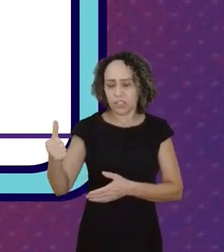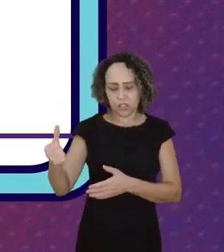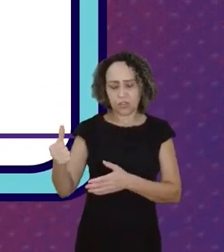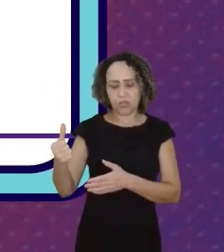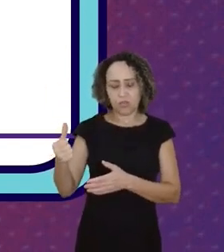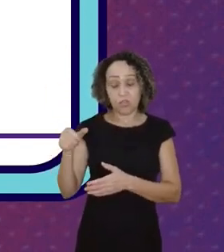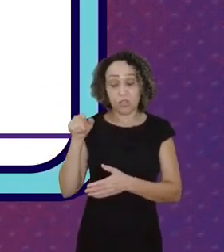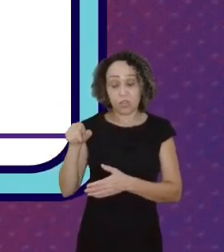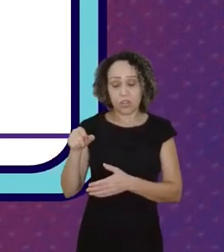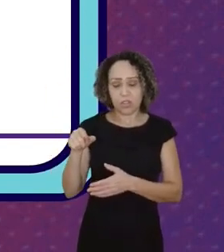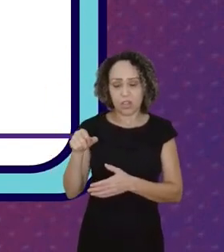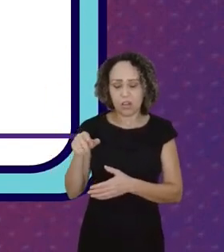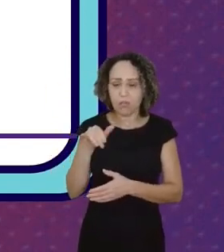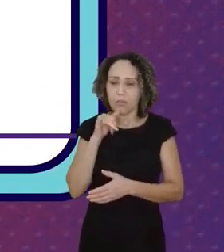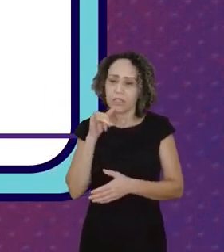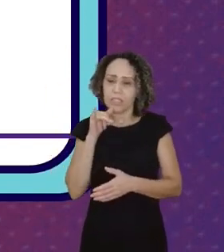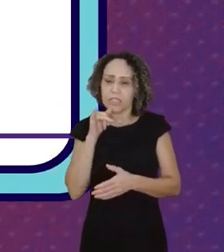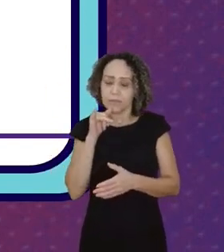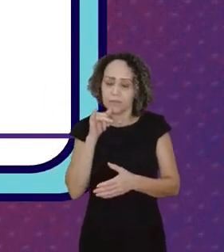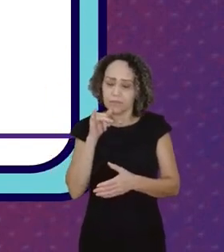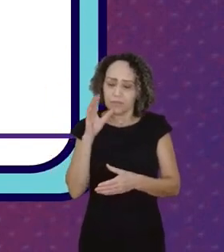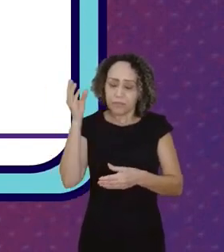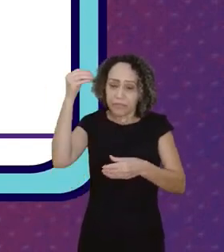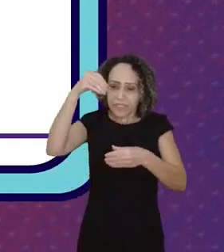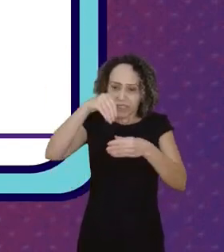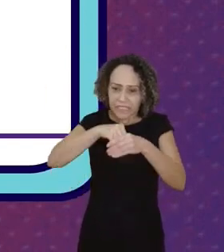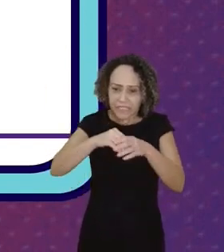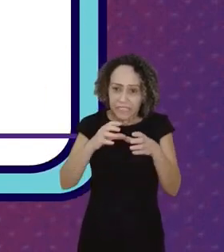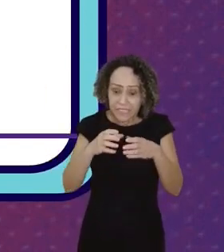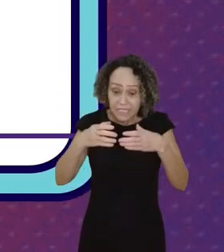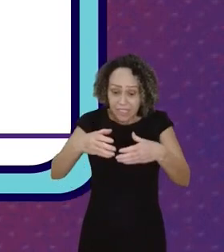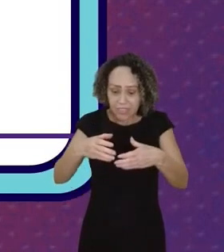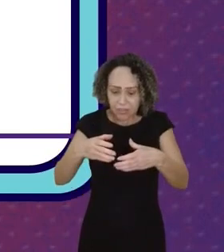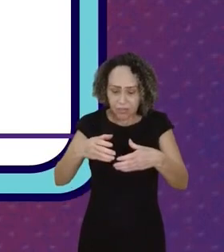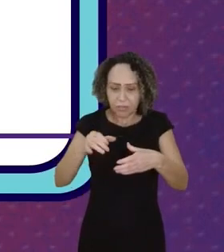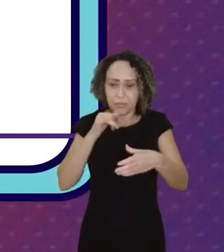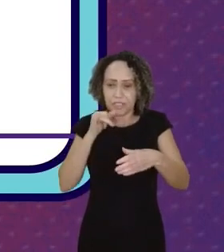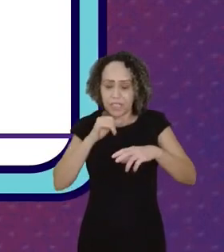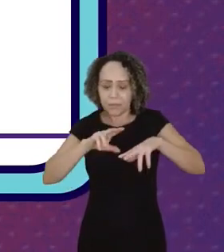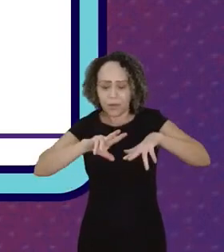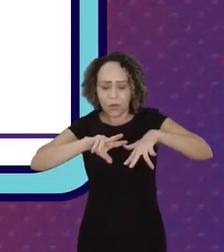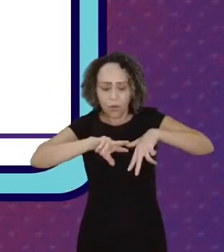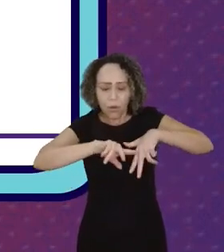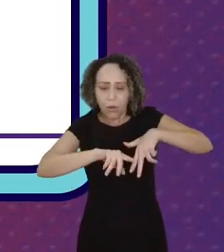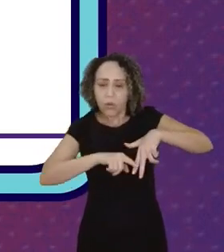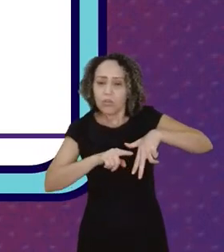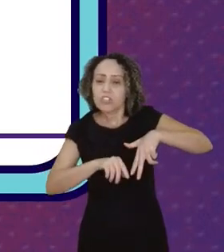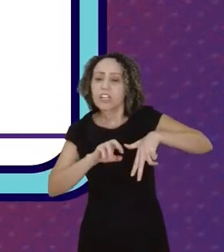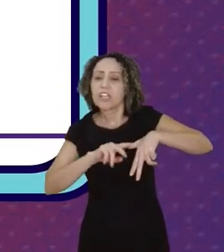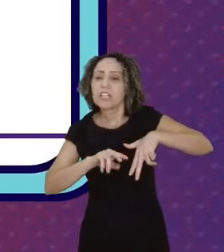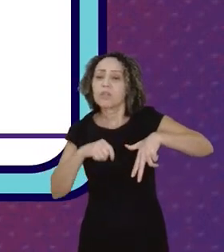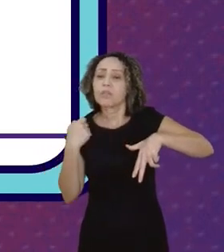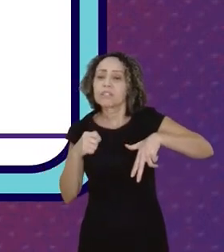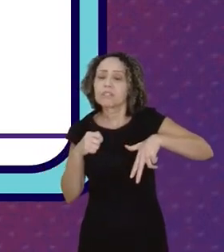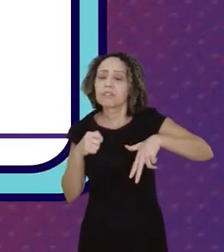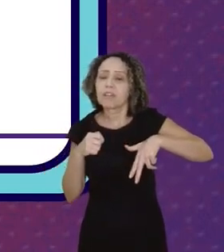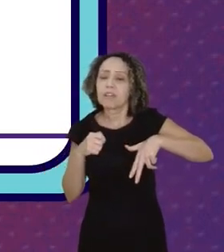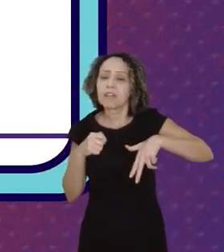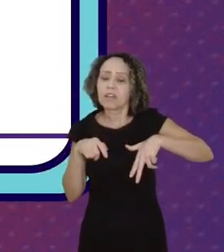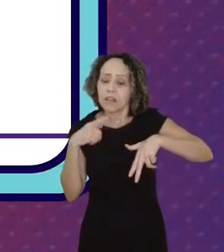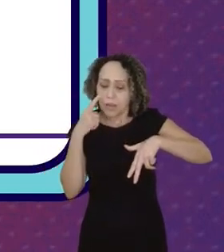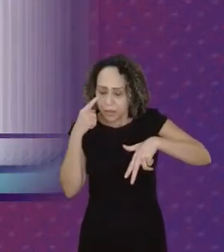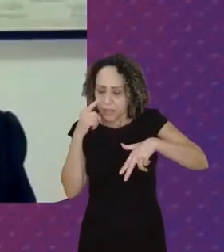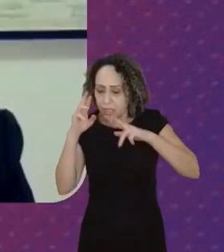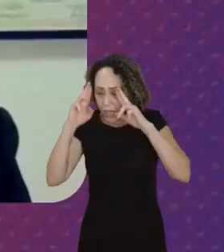candidaturas por gênero deve ser atendido globalmente na lista da federação e também da mesma forma como se deverá ser atendido por